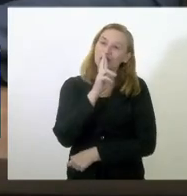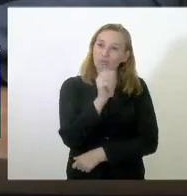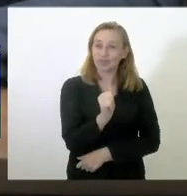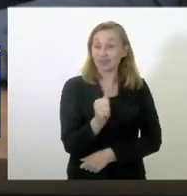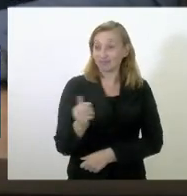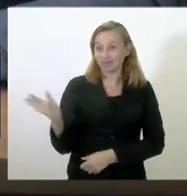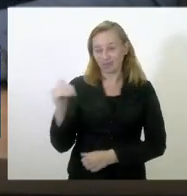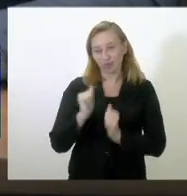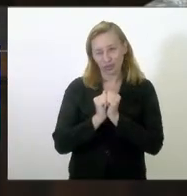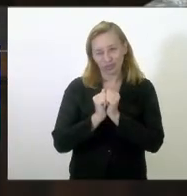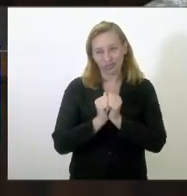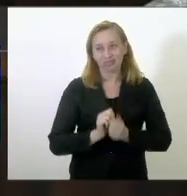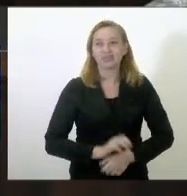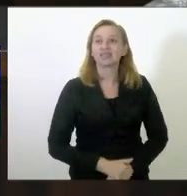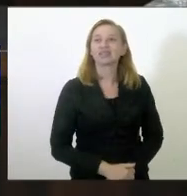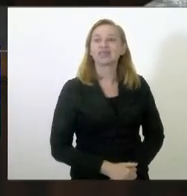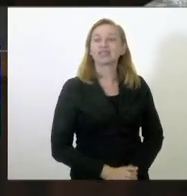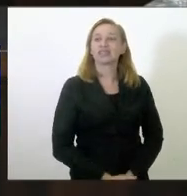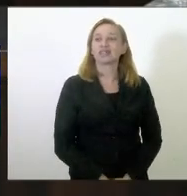junto.